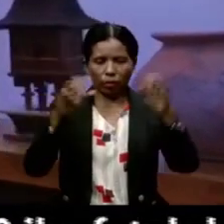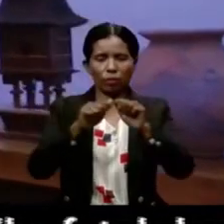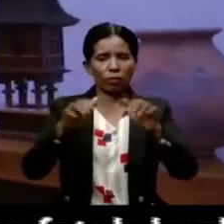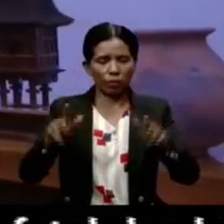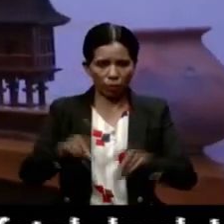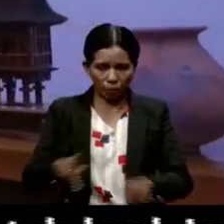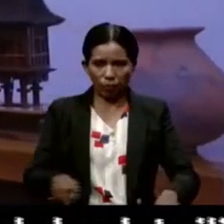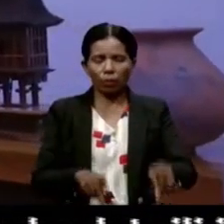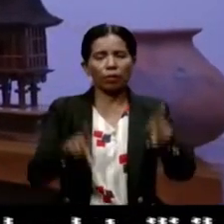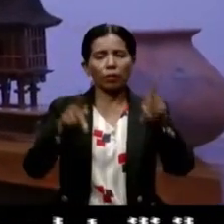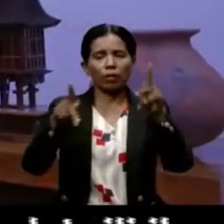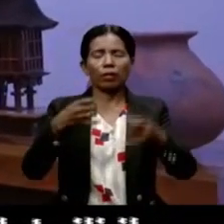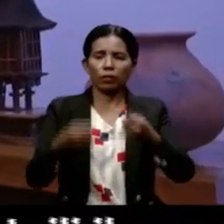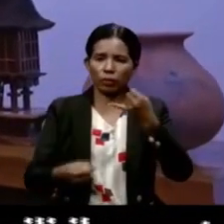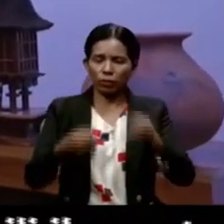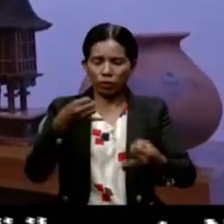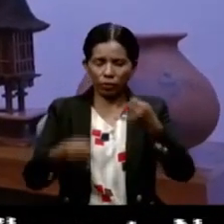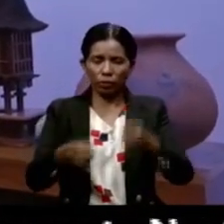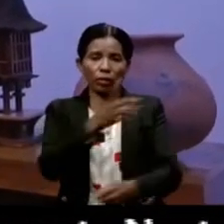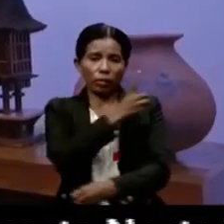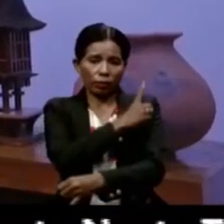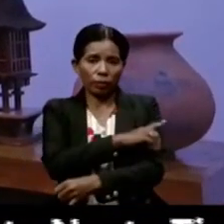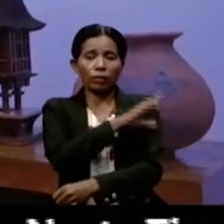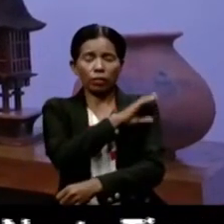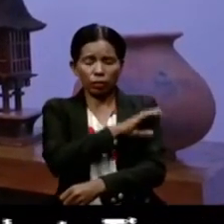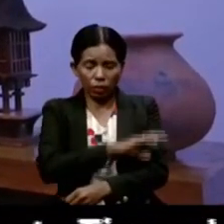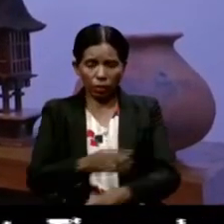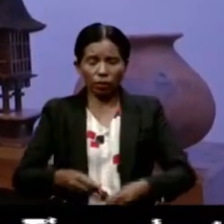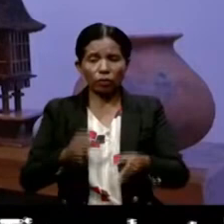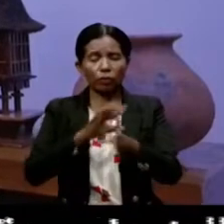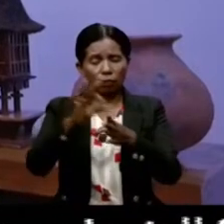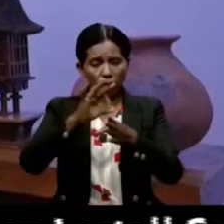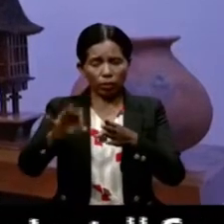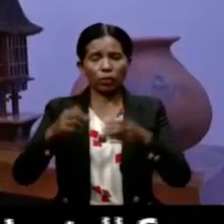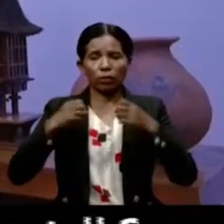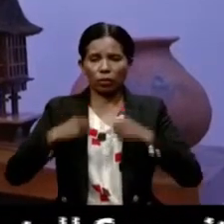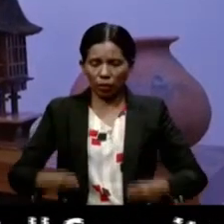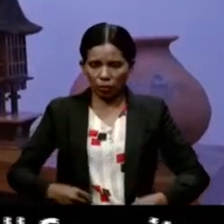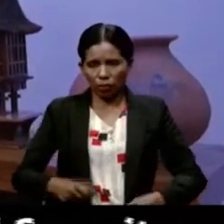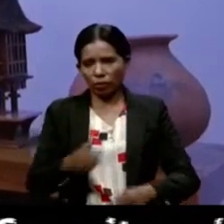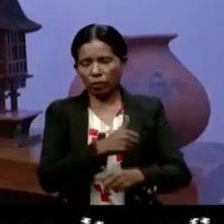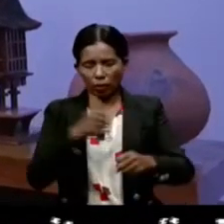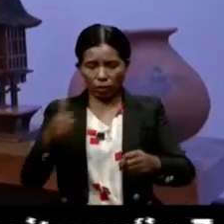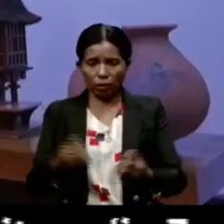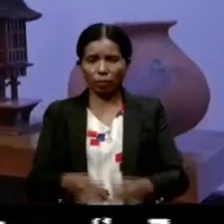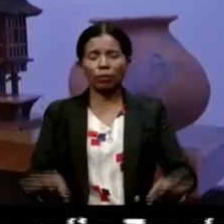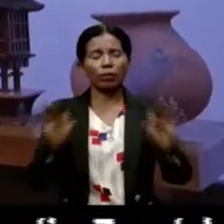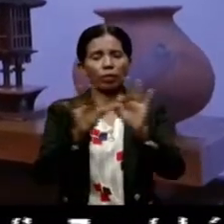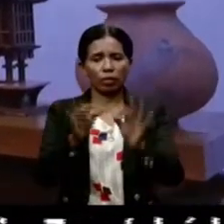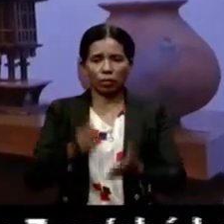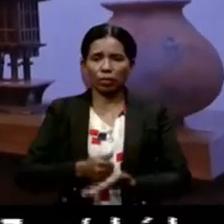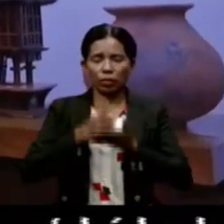administração pública, justiça, defesa, segurança, formação profissional, saúde no selutan, principalmente